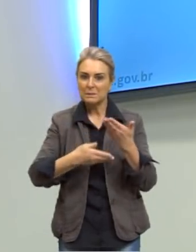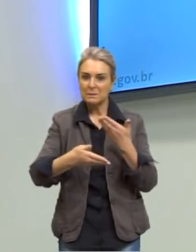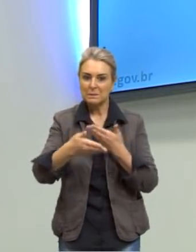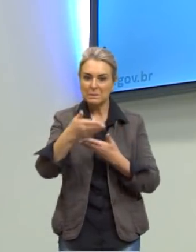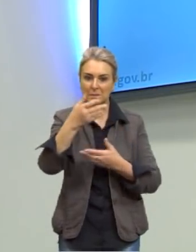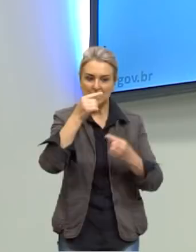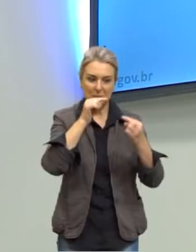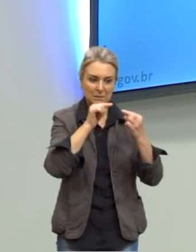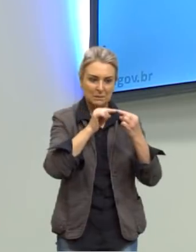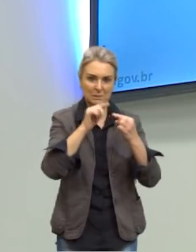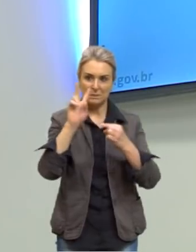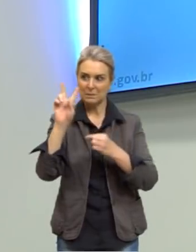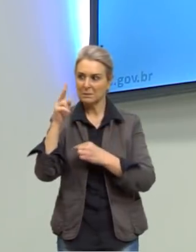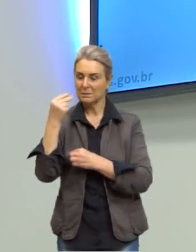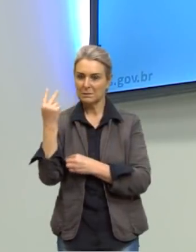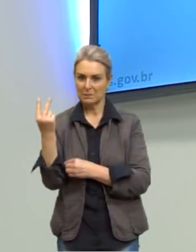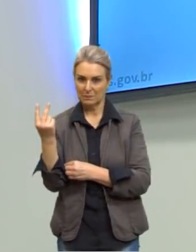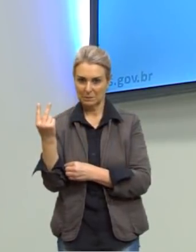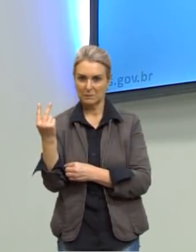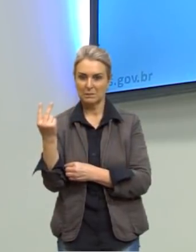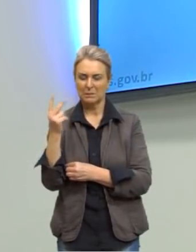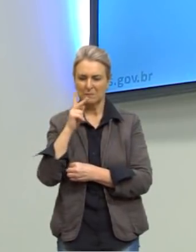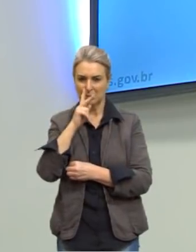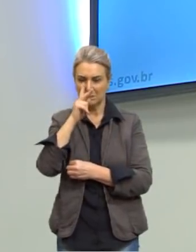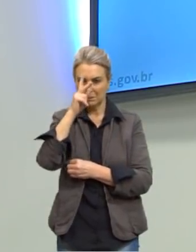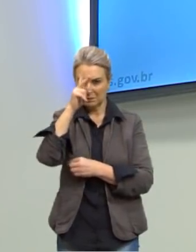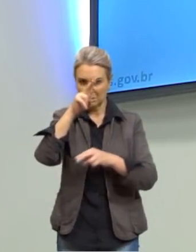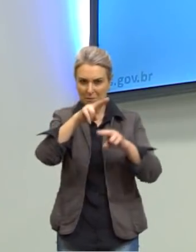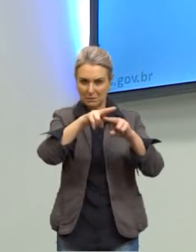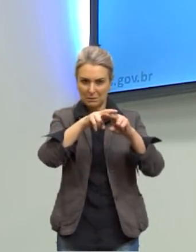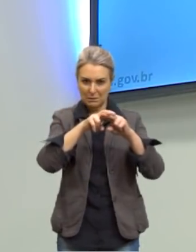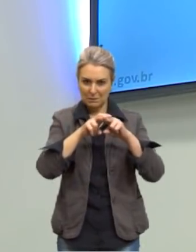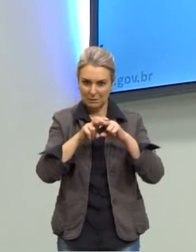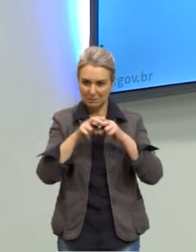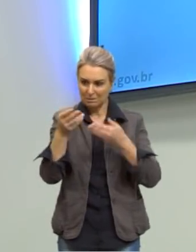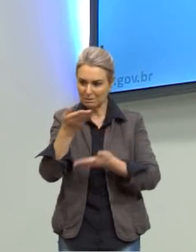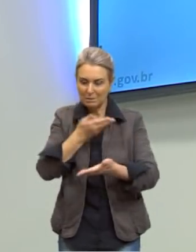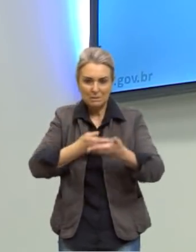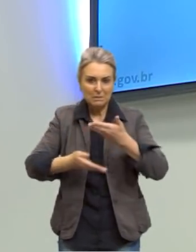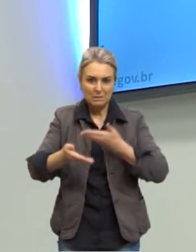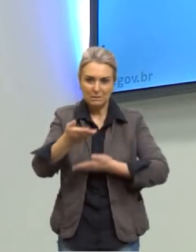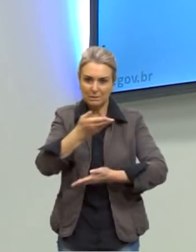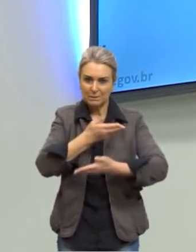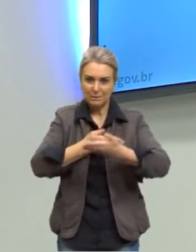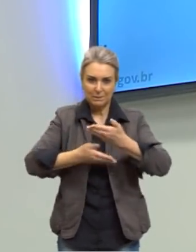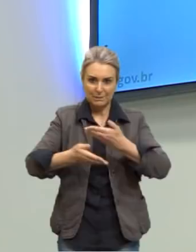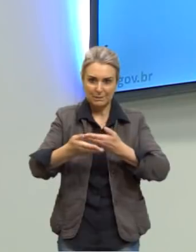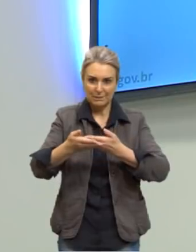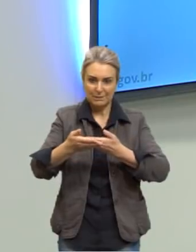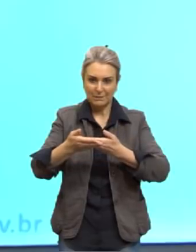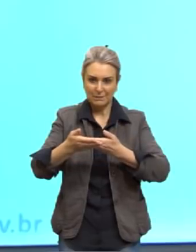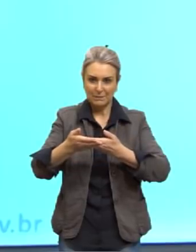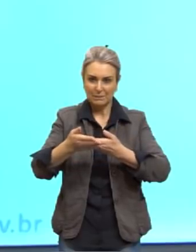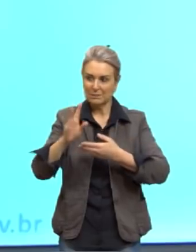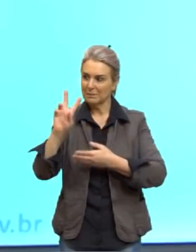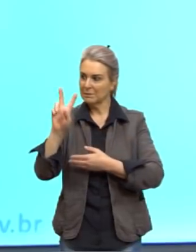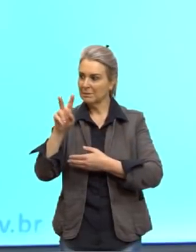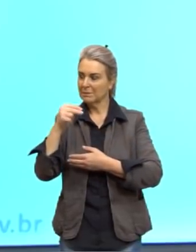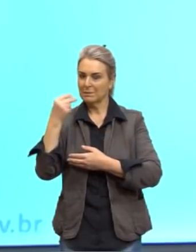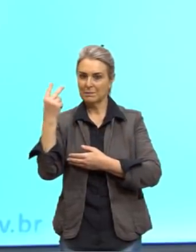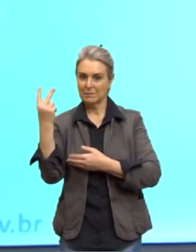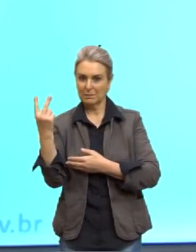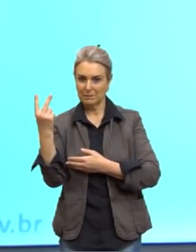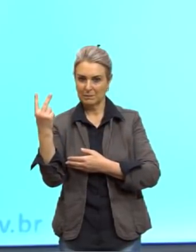de hidrogênio que são as mais fortes por causa dessa dessa integração entre as entre o hidrogênio